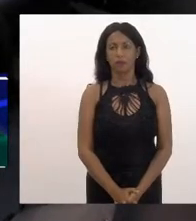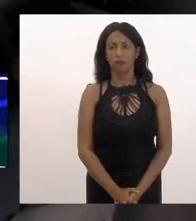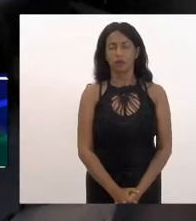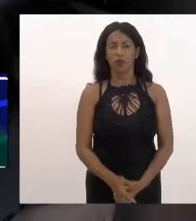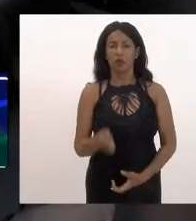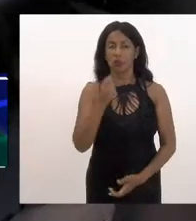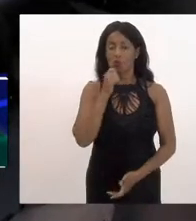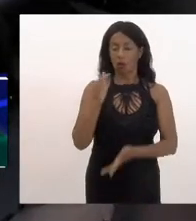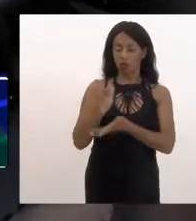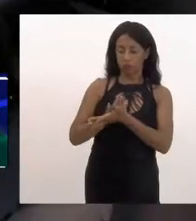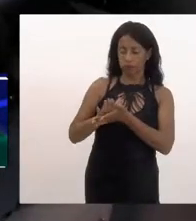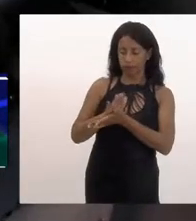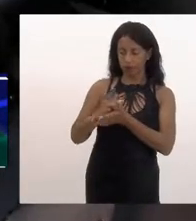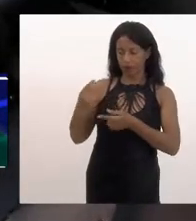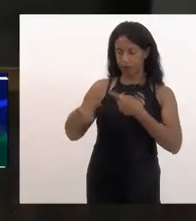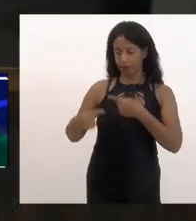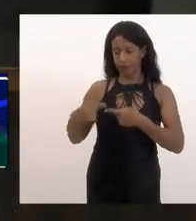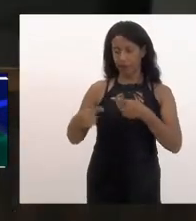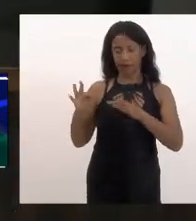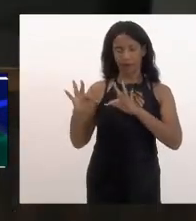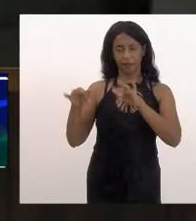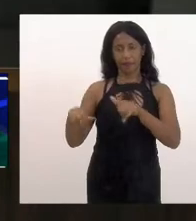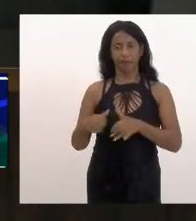Não havendo quem queira discutir, encerrada a discussão.